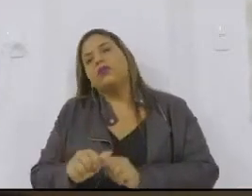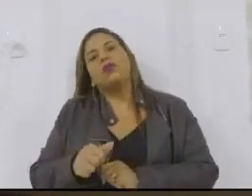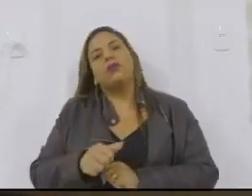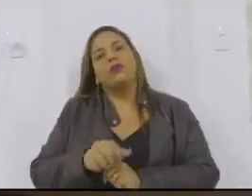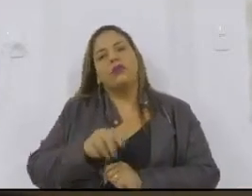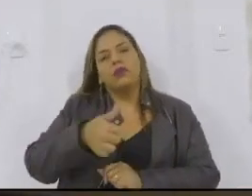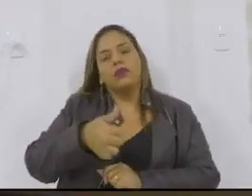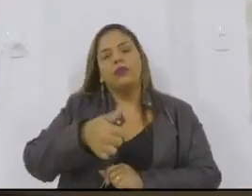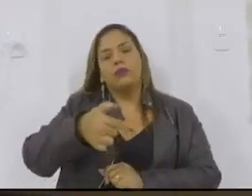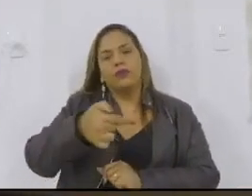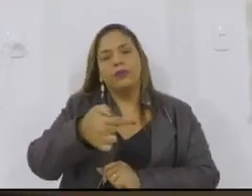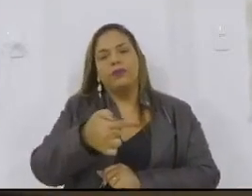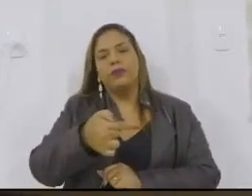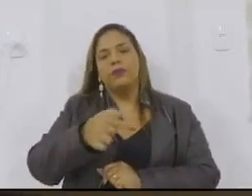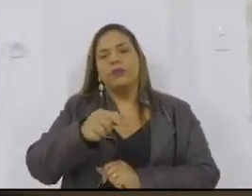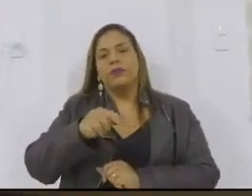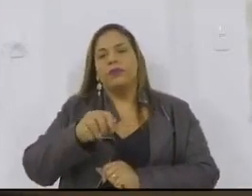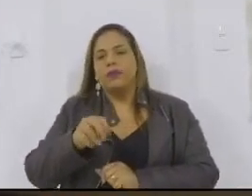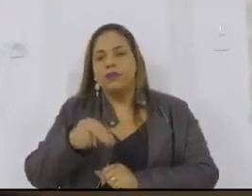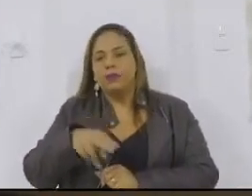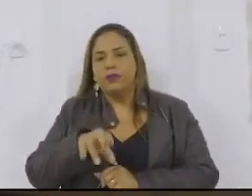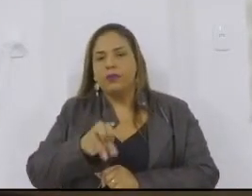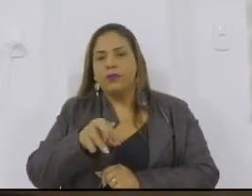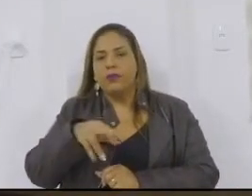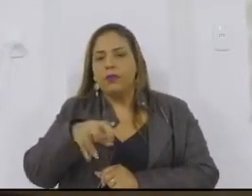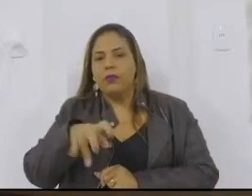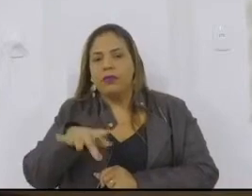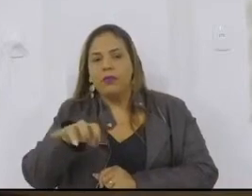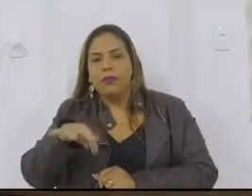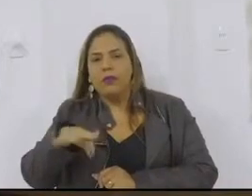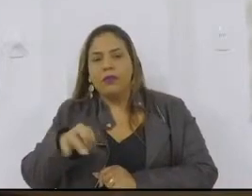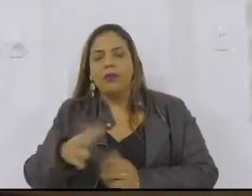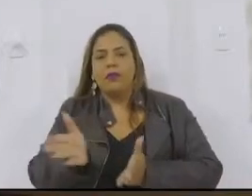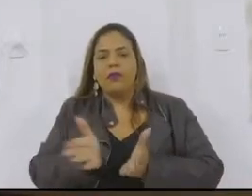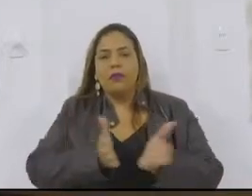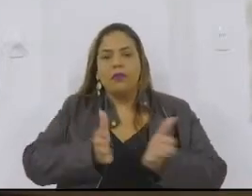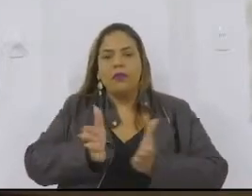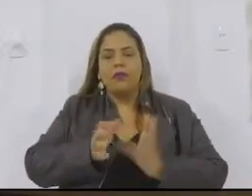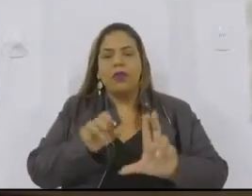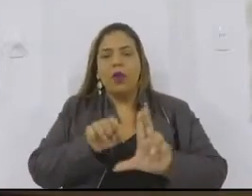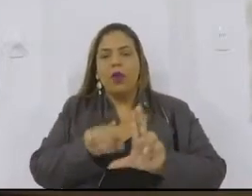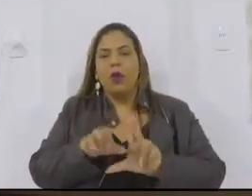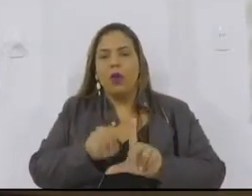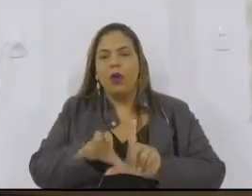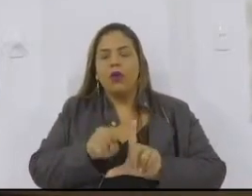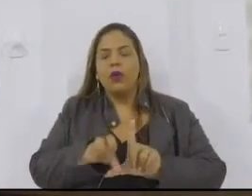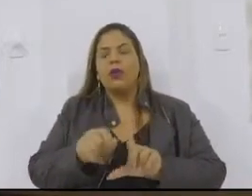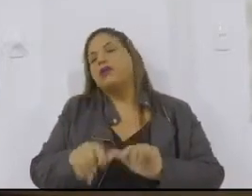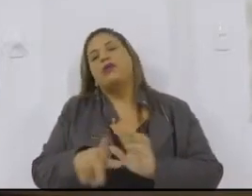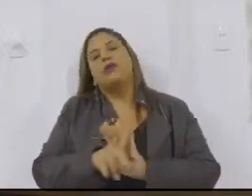27/11/2018, para a elaboração do Plano Municipal de Mobilidade e Acessibilidade Urbana em exigência da Lei